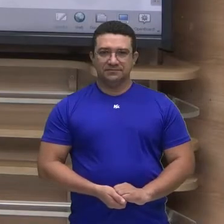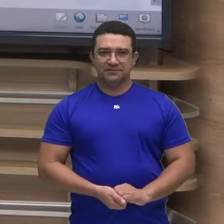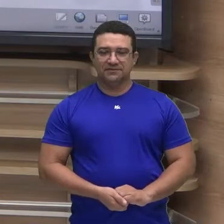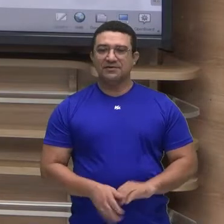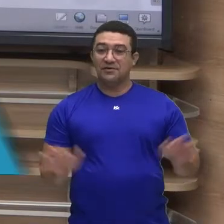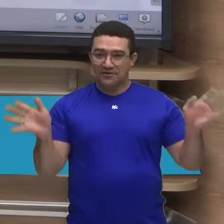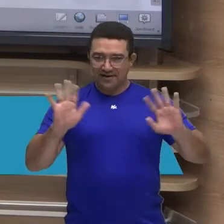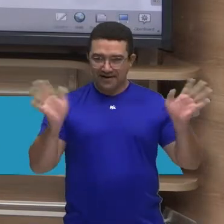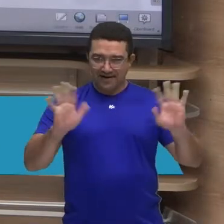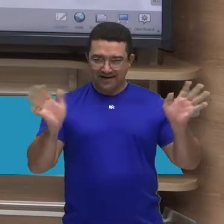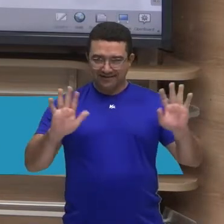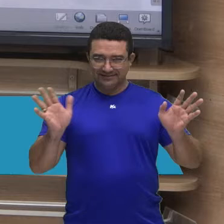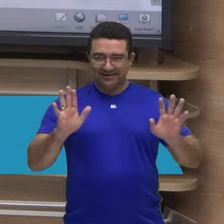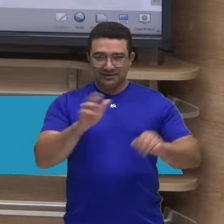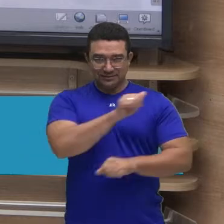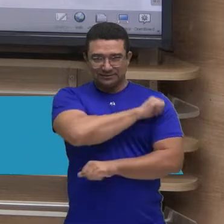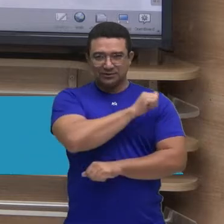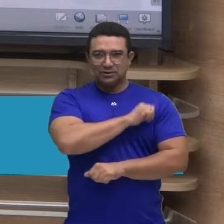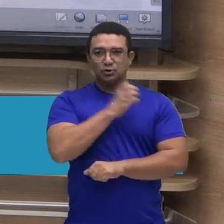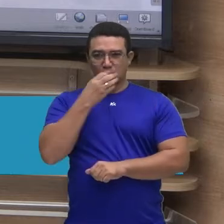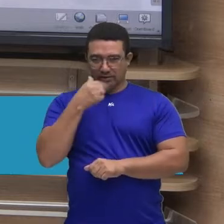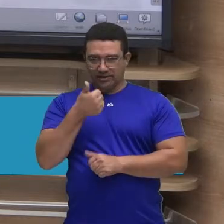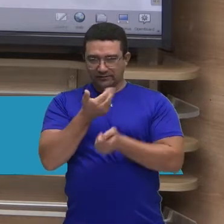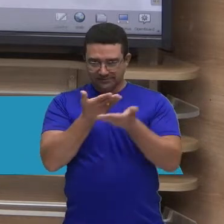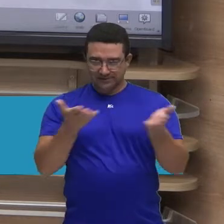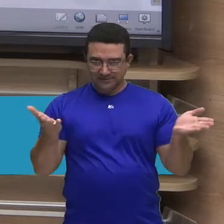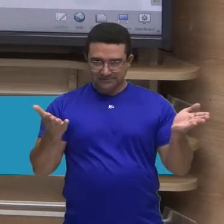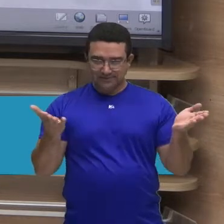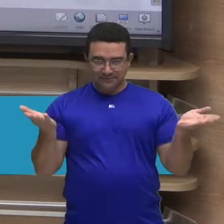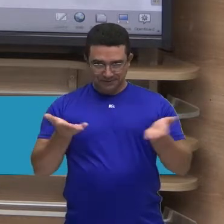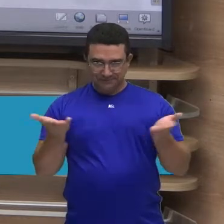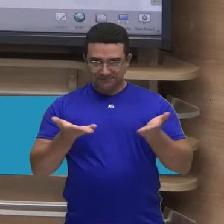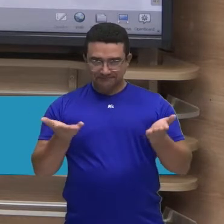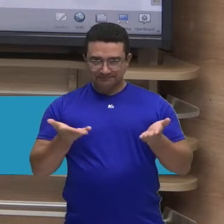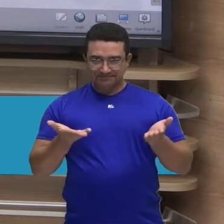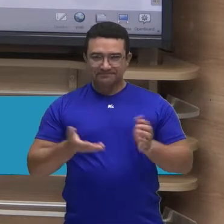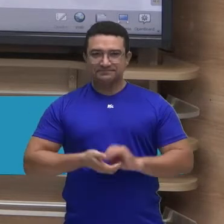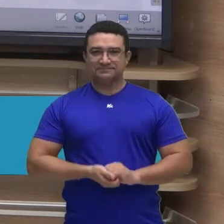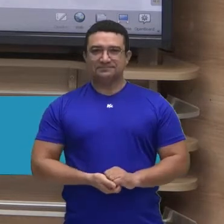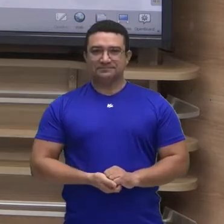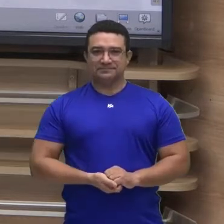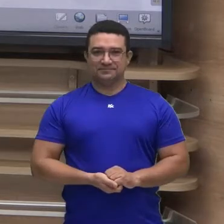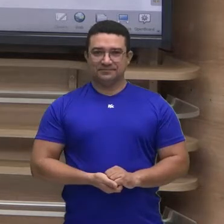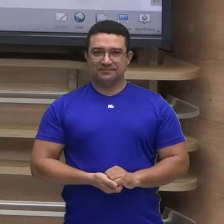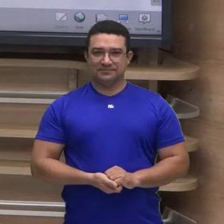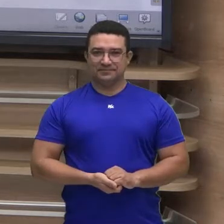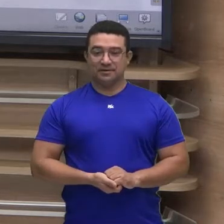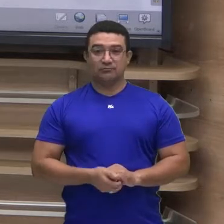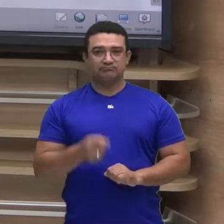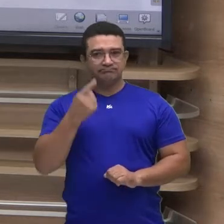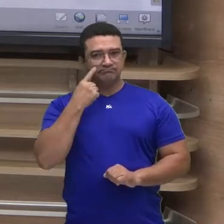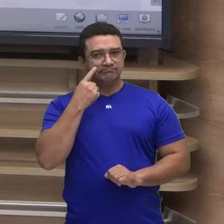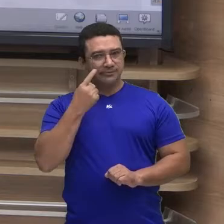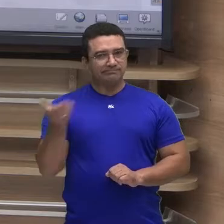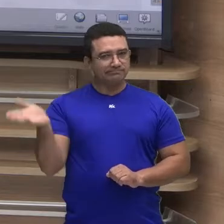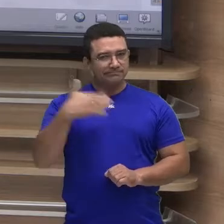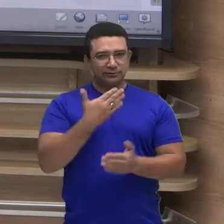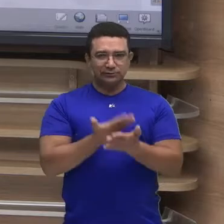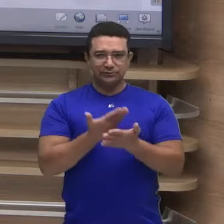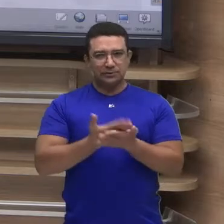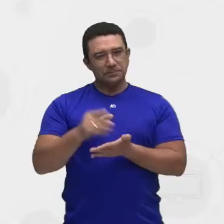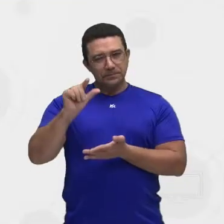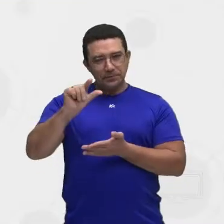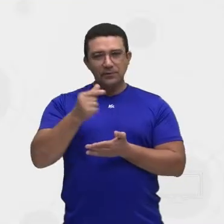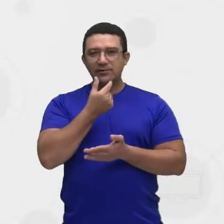Hello everybody, how are you today? Como estão todos hoje? E aí, let's study? Vamos estudar um pouquinho de inglês? Vamos conferir o